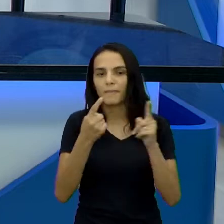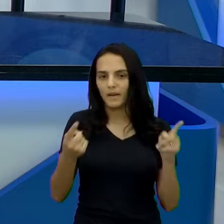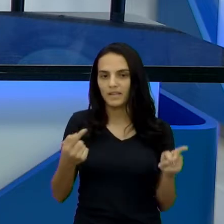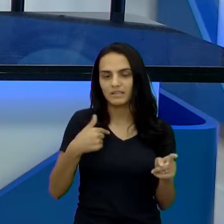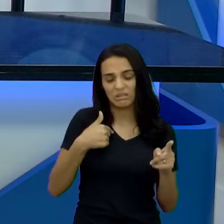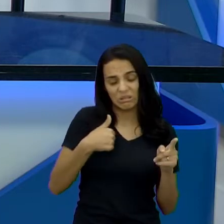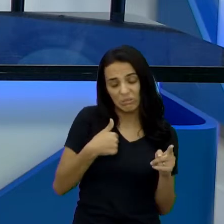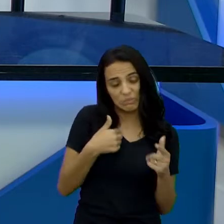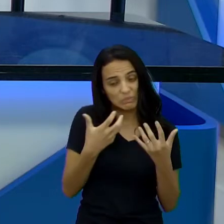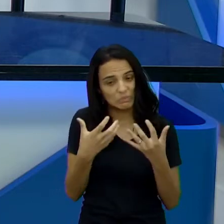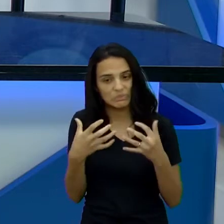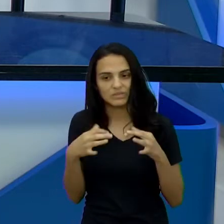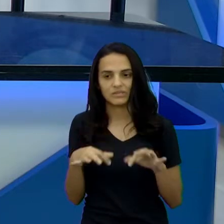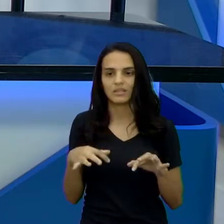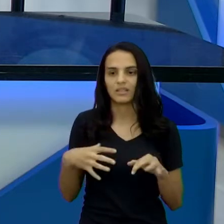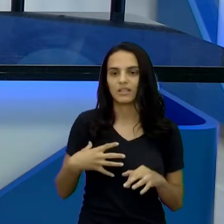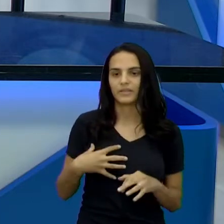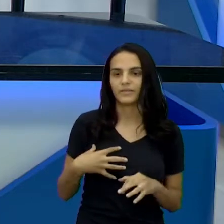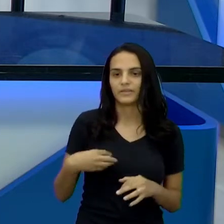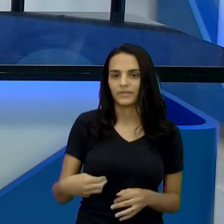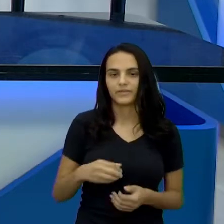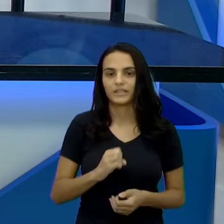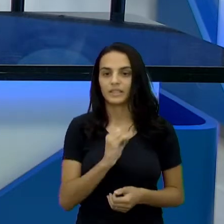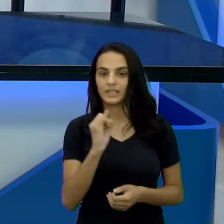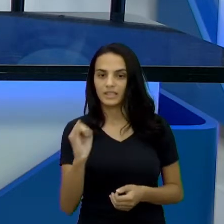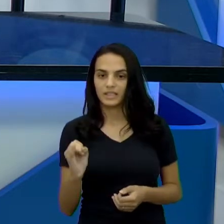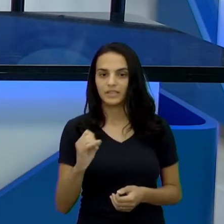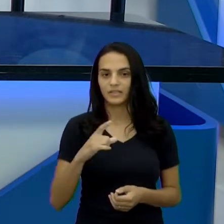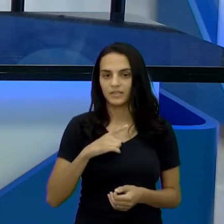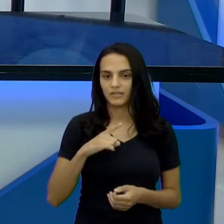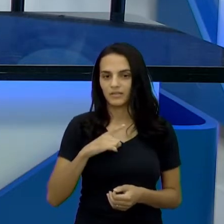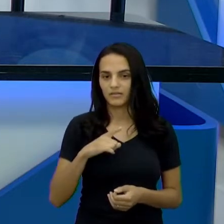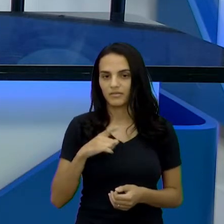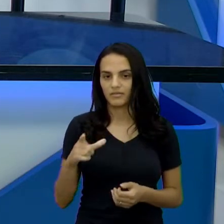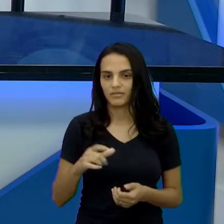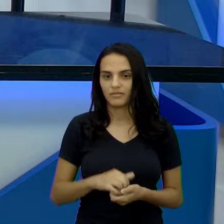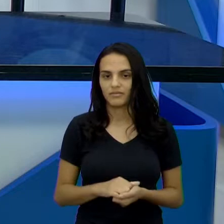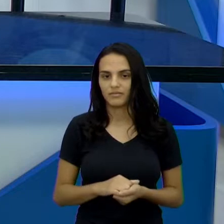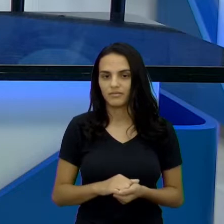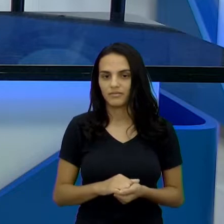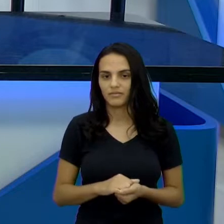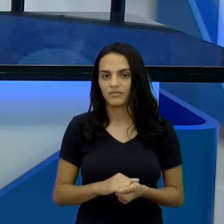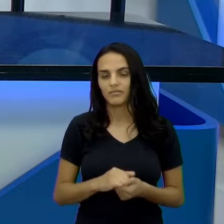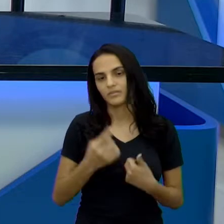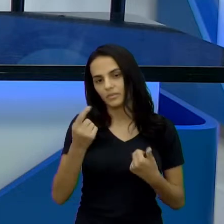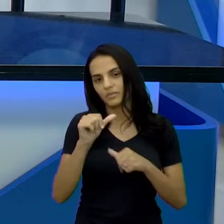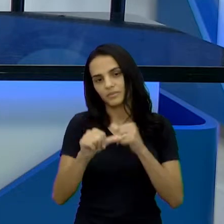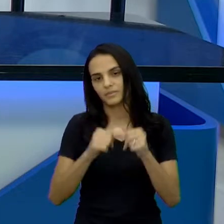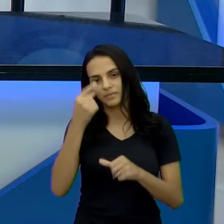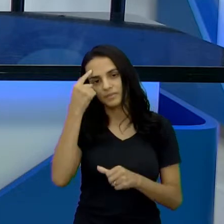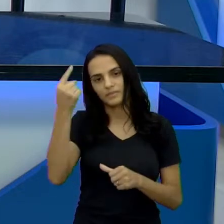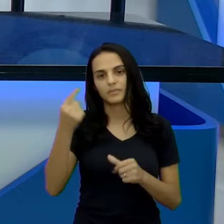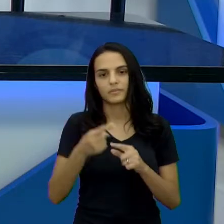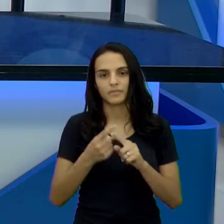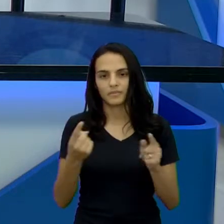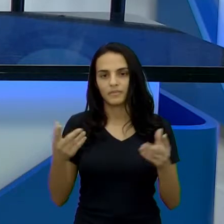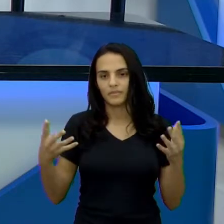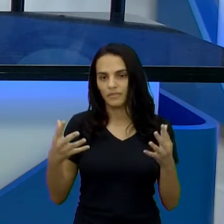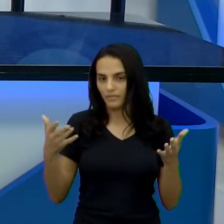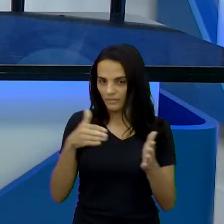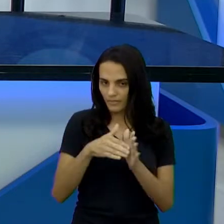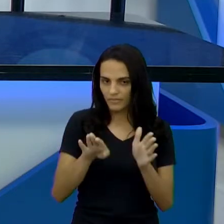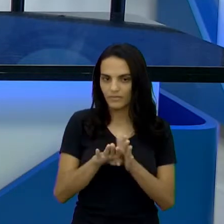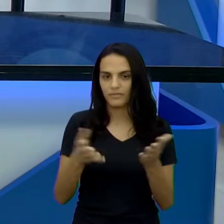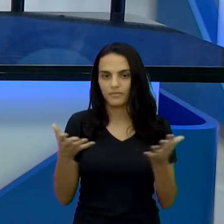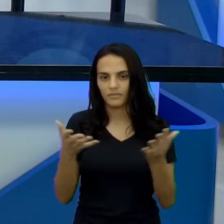tenho. Não gostaria de ter filhos. Se tiver, às vezes eu mudo de ideia, mas até... atual situação, não